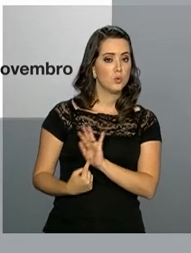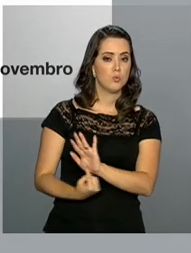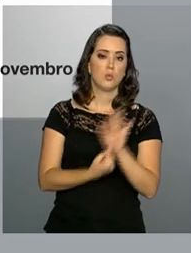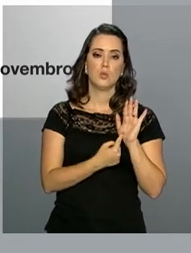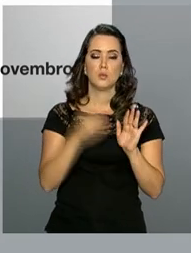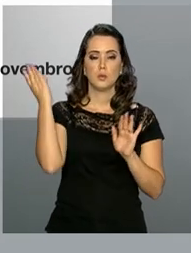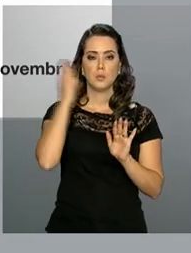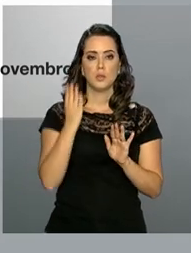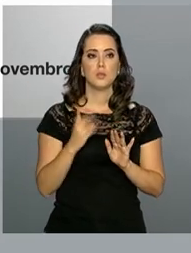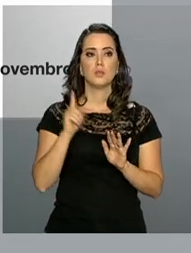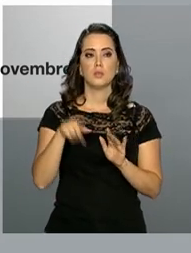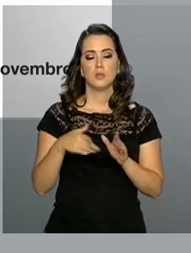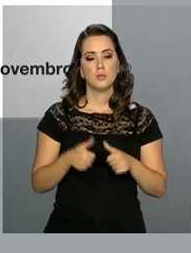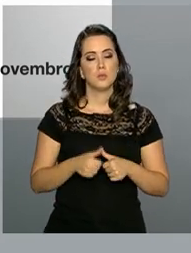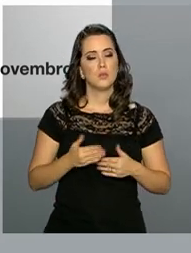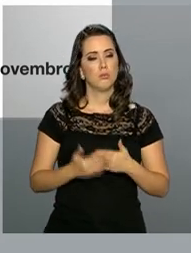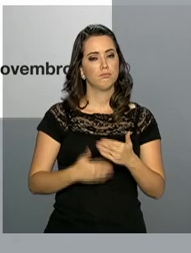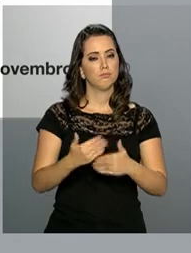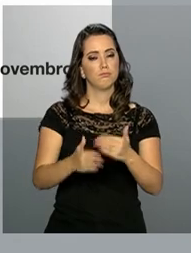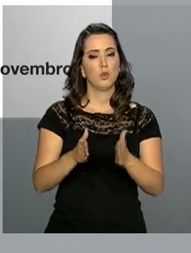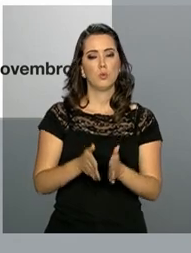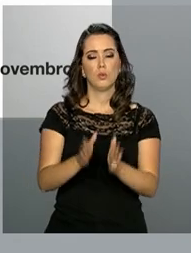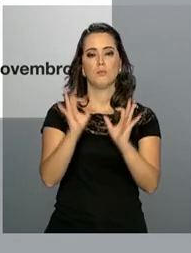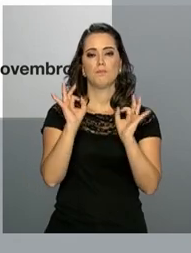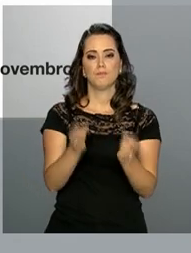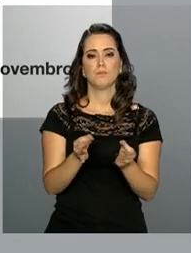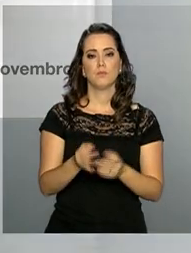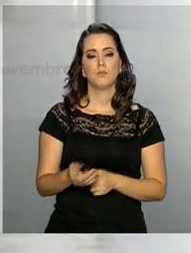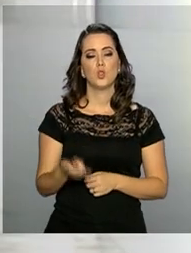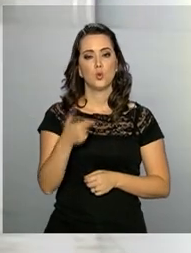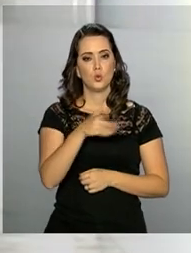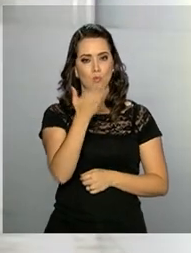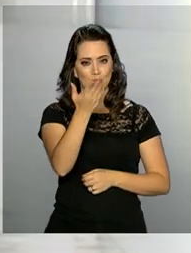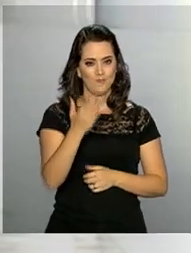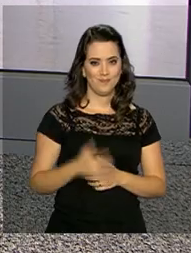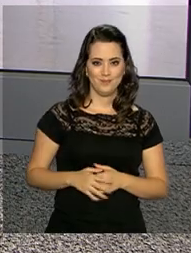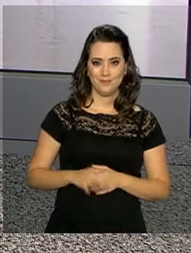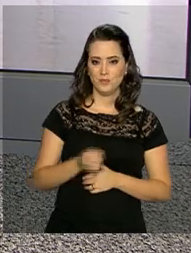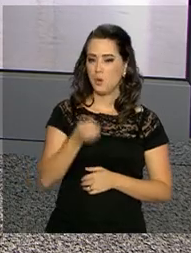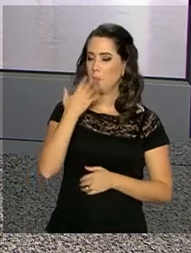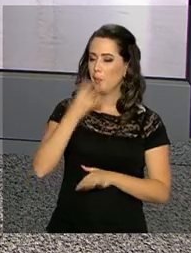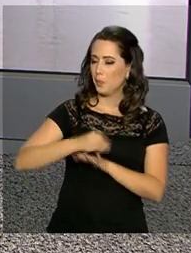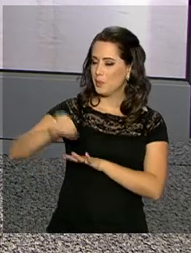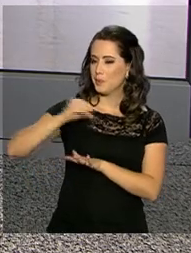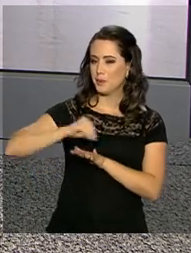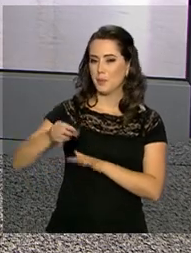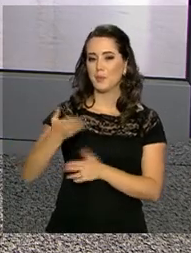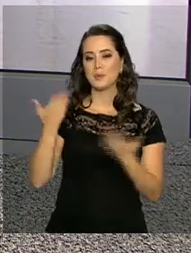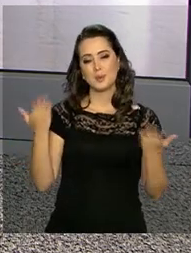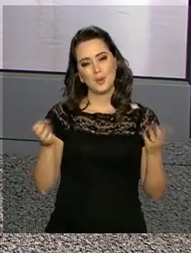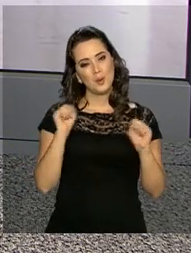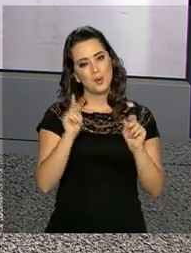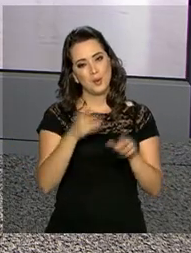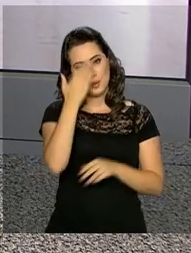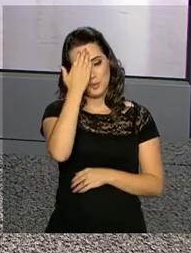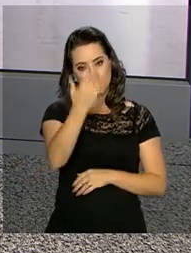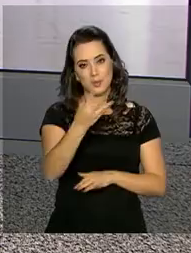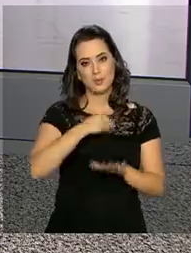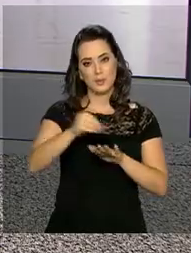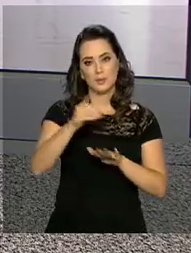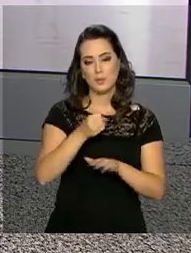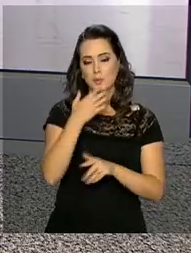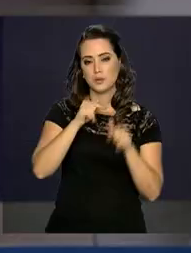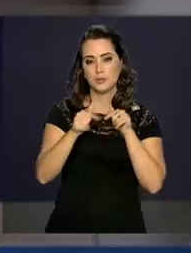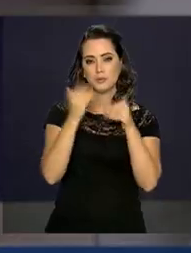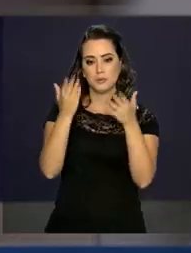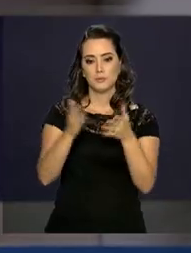que o Brasil está no rumo certo. Eu volto com você, Roberto. Boas notícias, hein, Pablo? Obrigado aí pelas informações. Bom trabalho